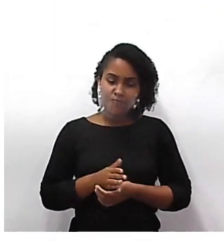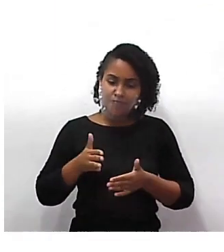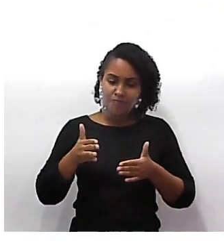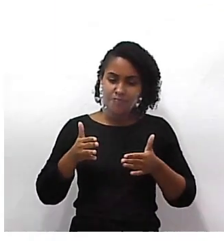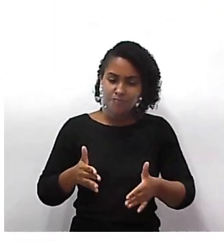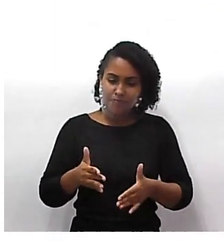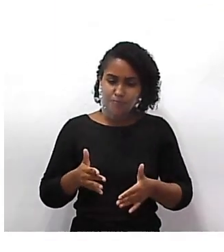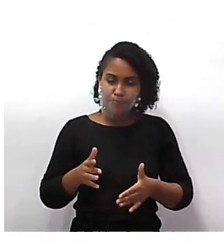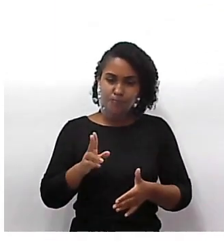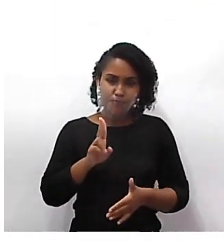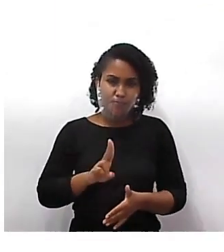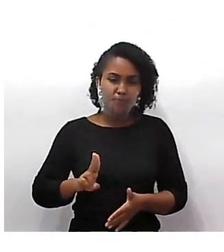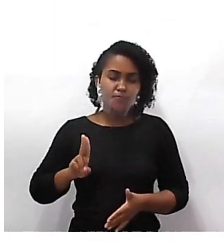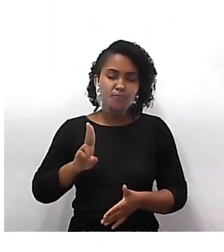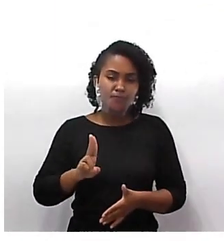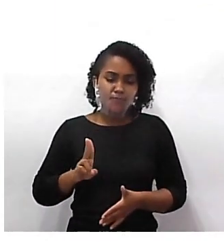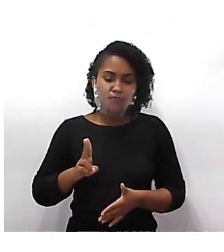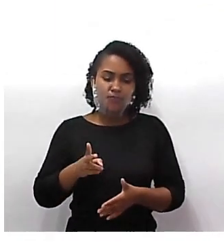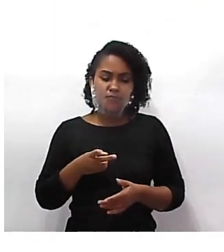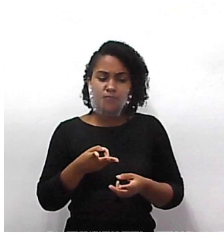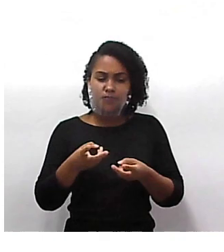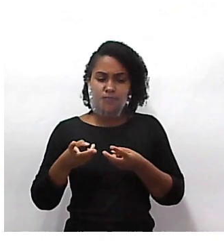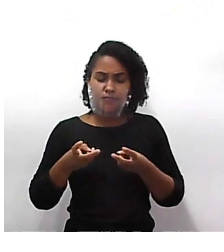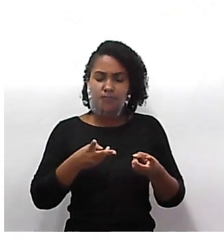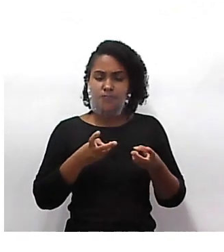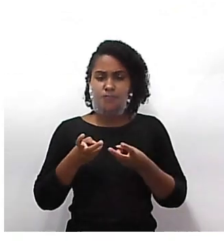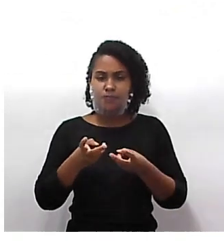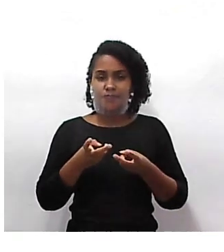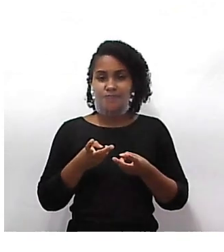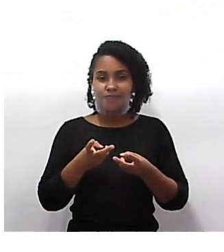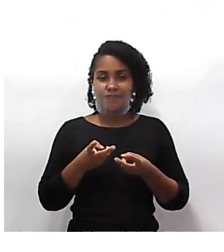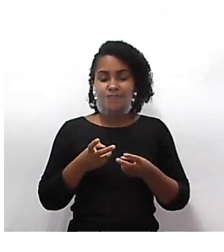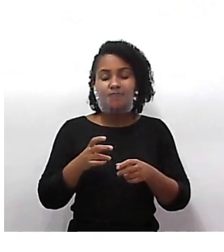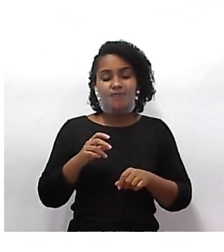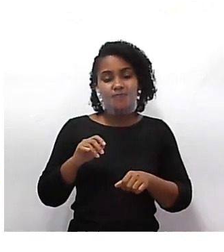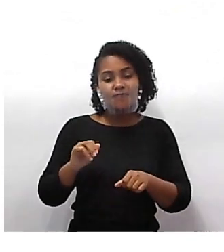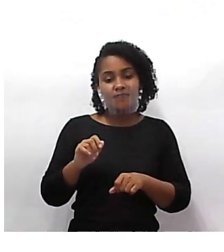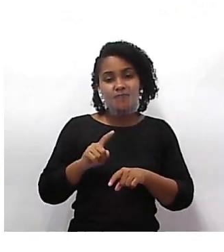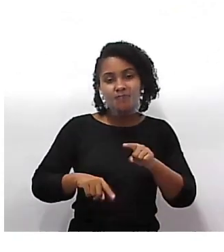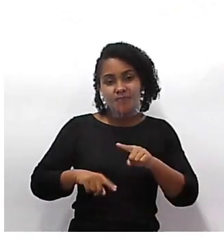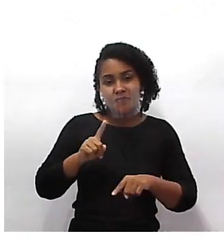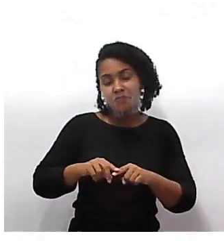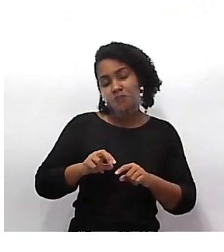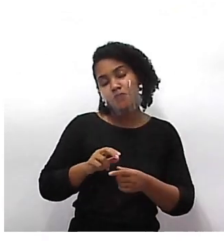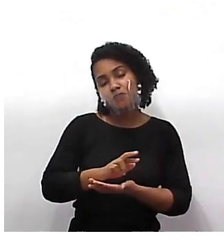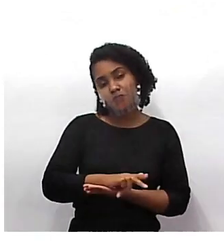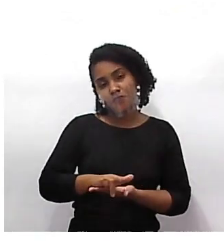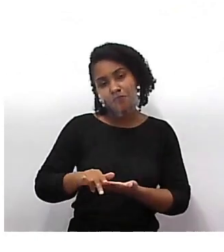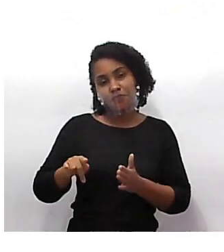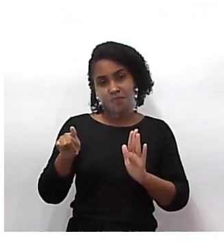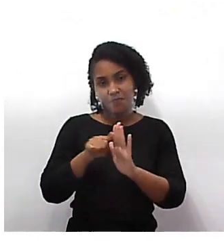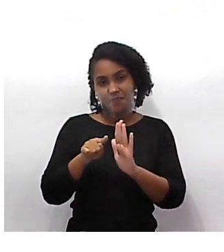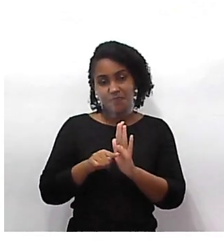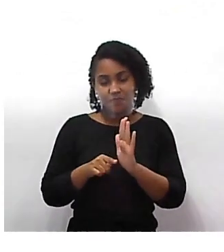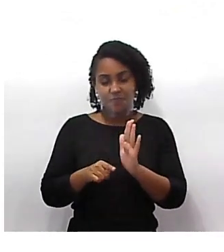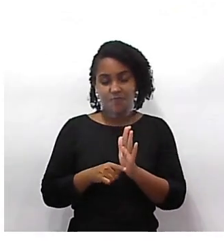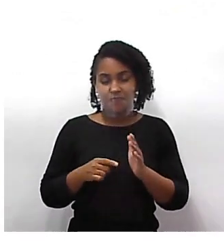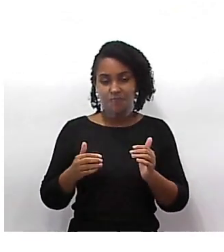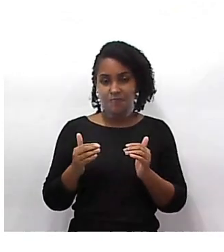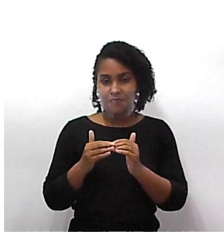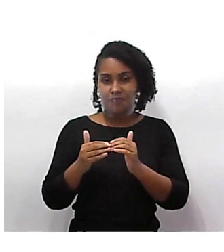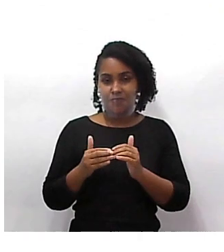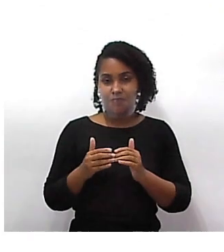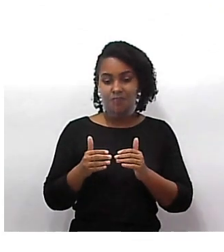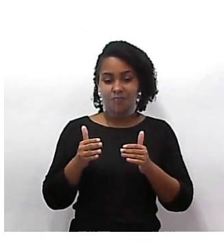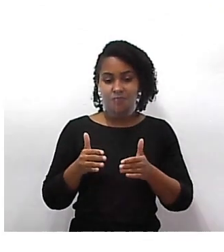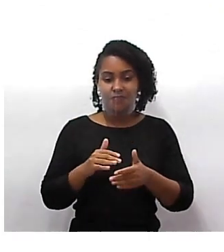fazer checagem de todos esses equipamentos ou de todos esses planejamentos que estão de forma